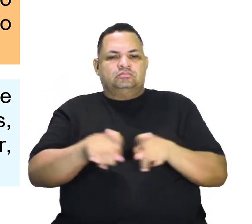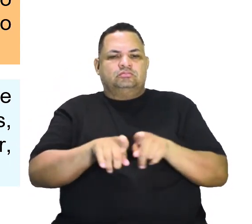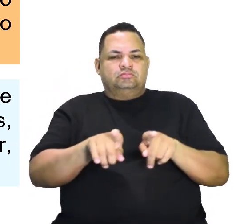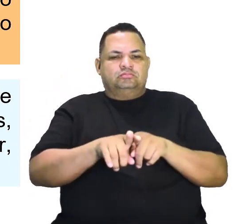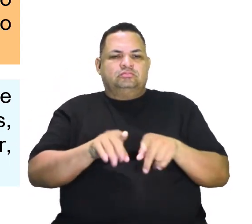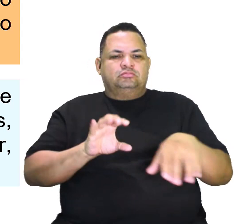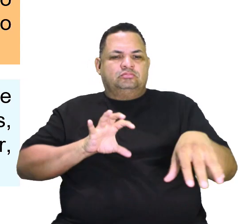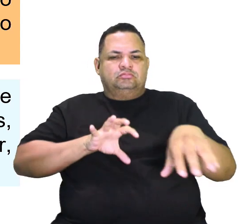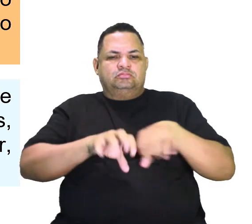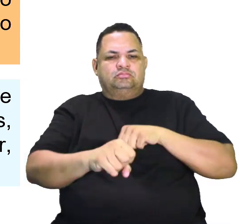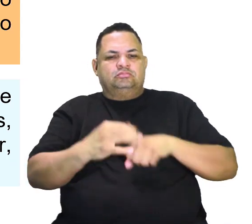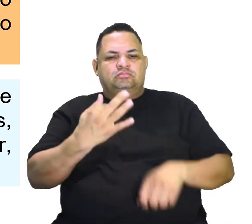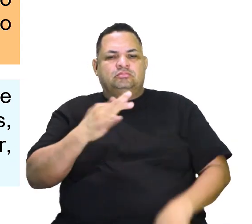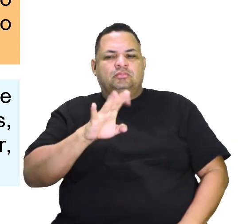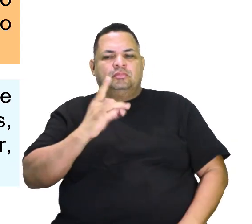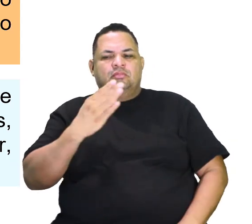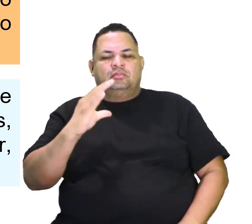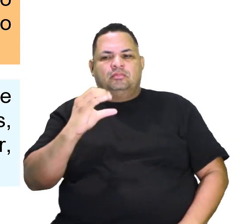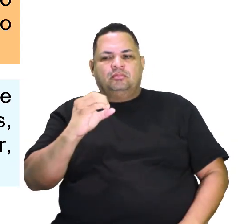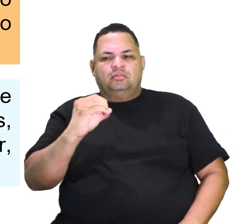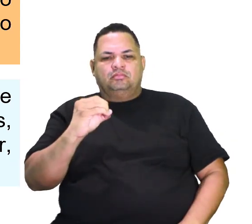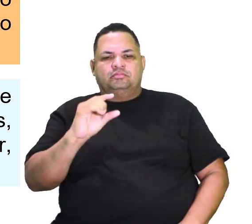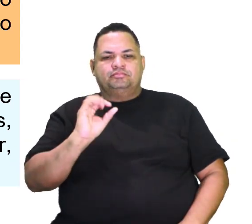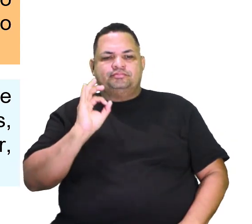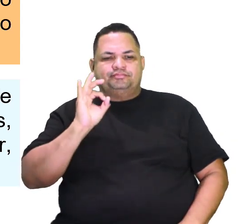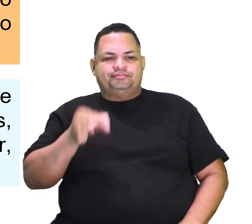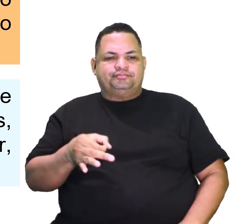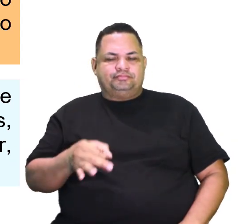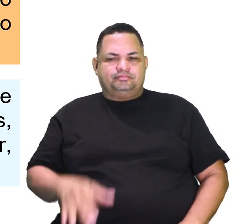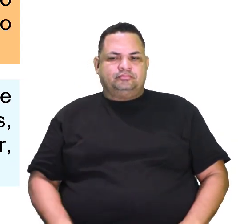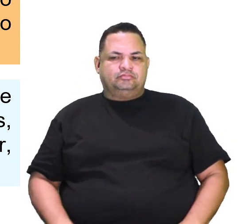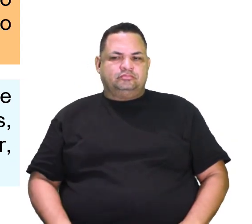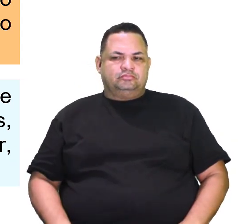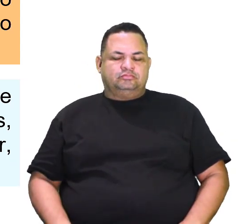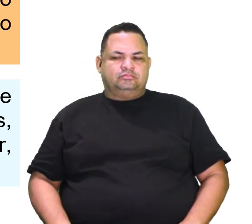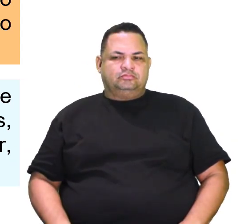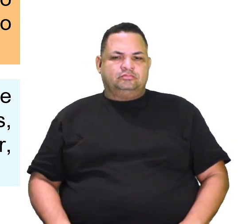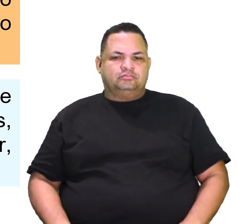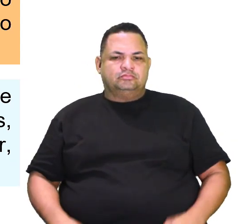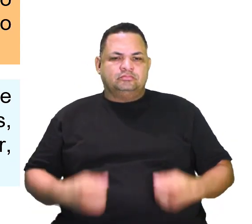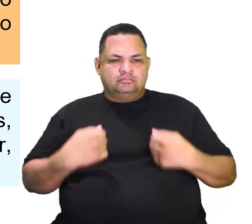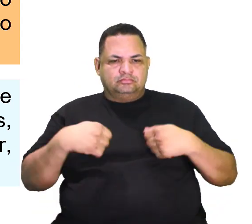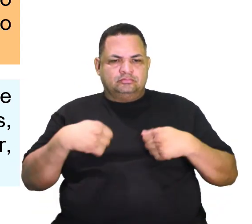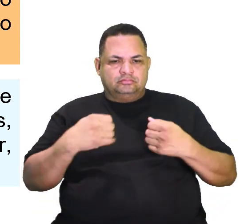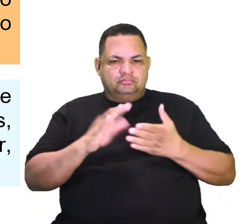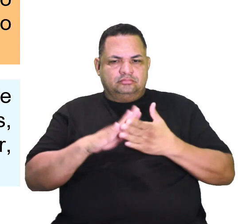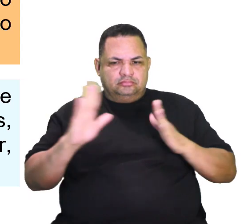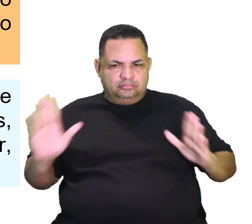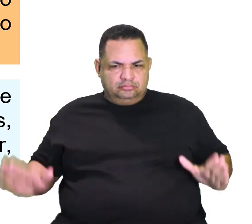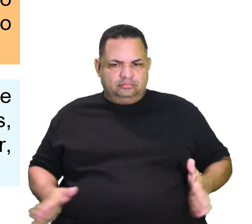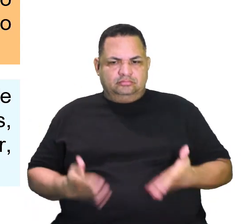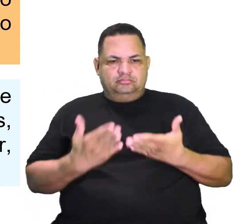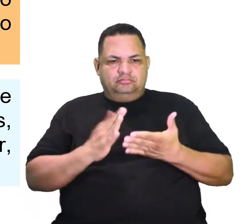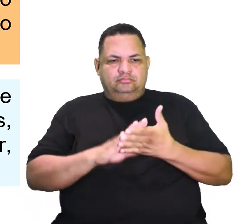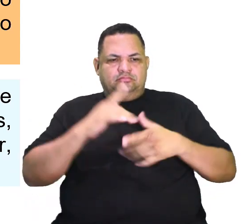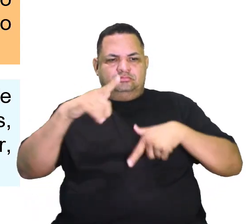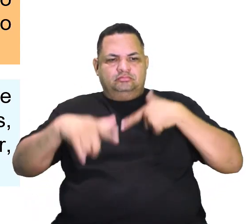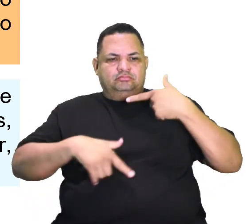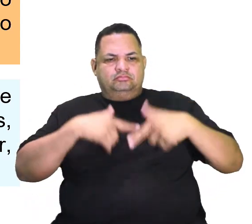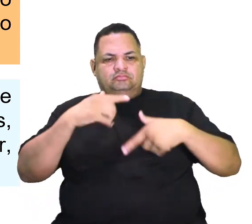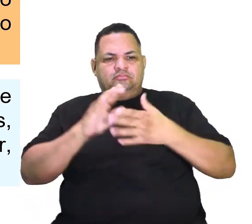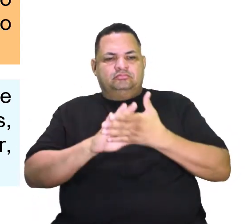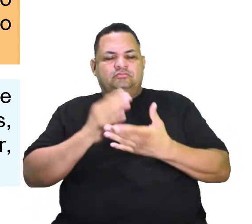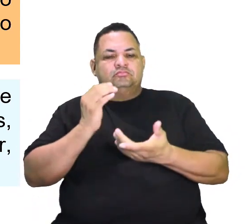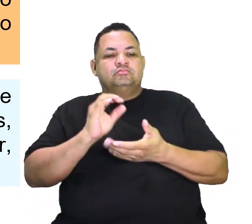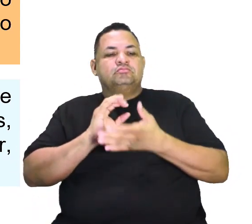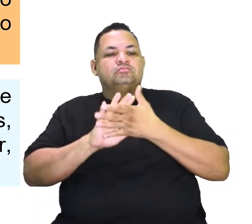a formação, e a fruição, certo? Então, é necessário promover